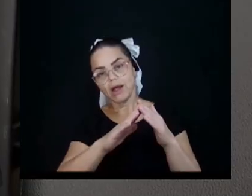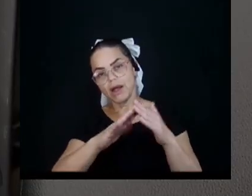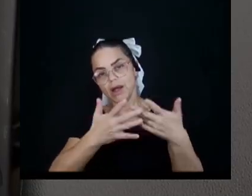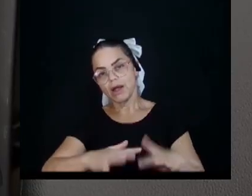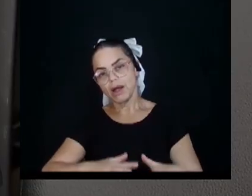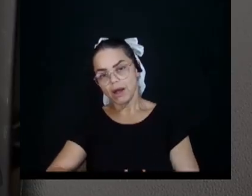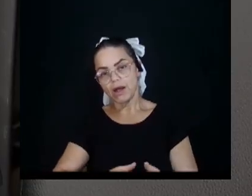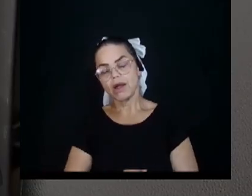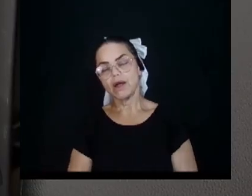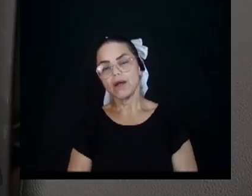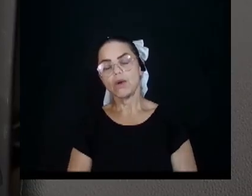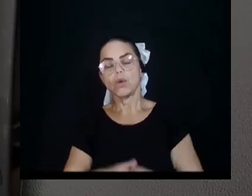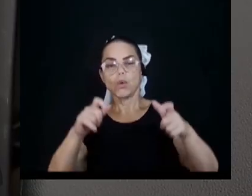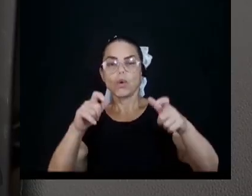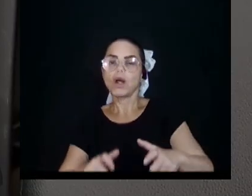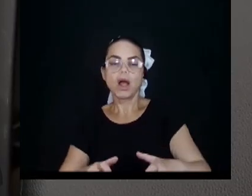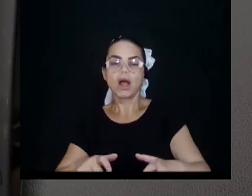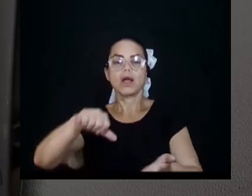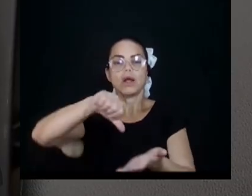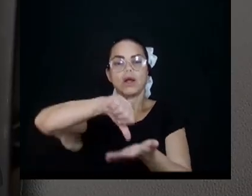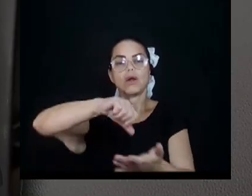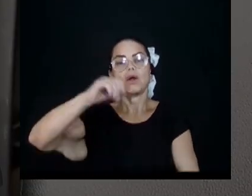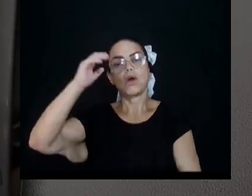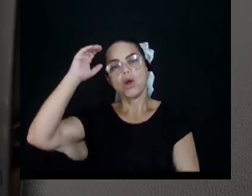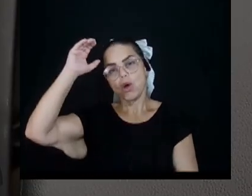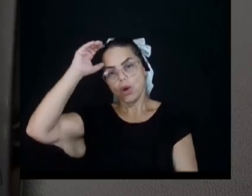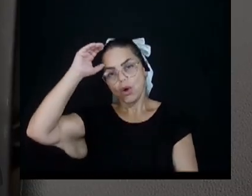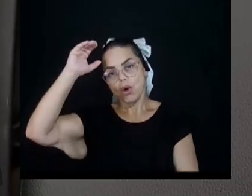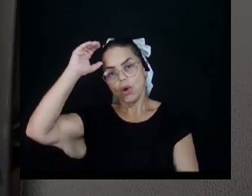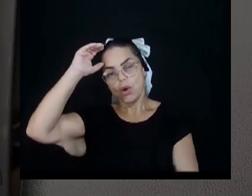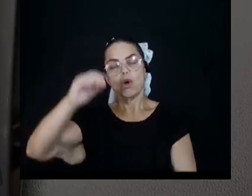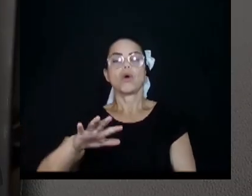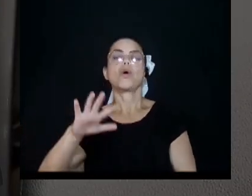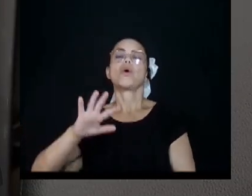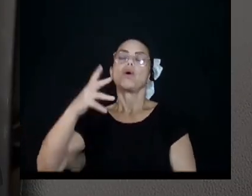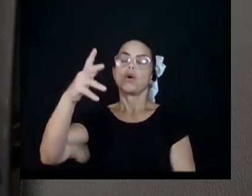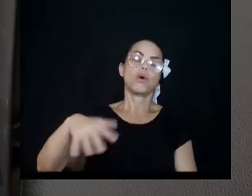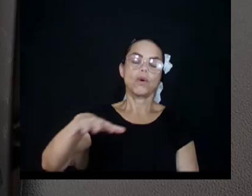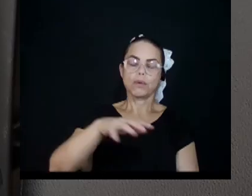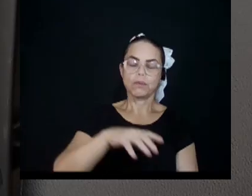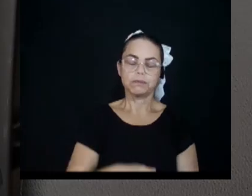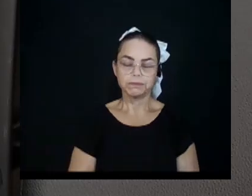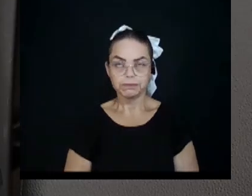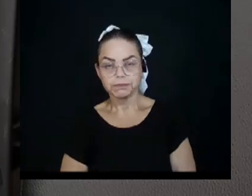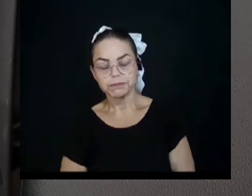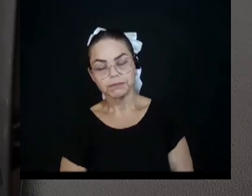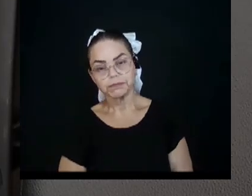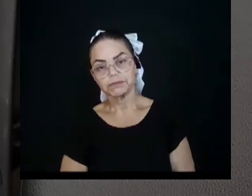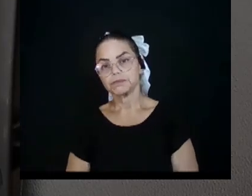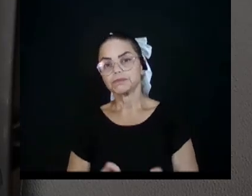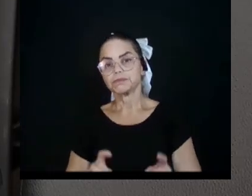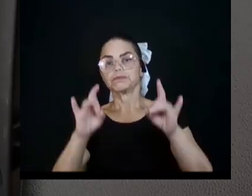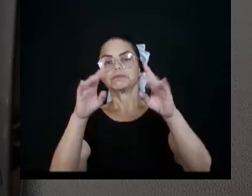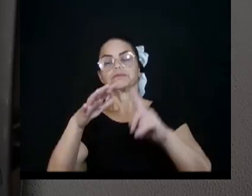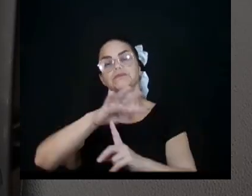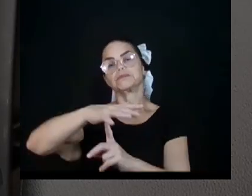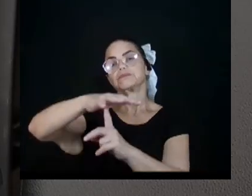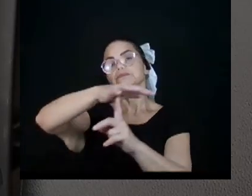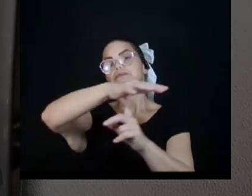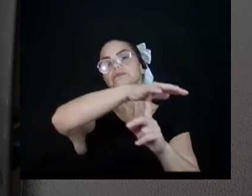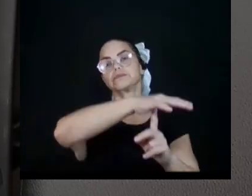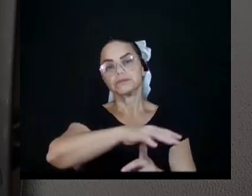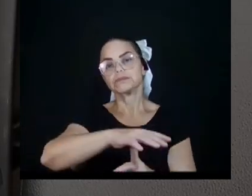cultural e passou a realizar de maneira ordinária as feiras ilchianas, que é uma feira